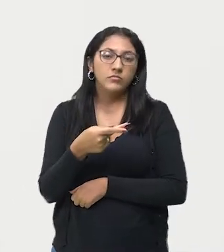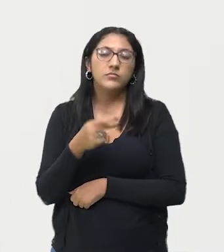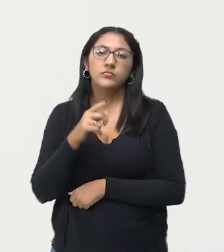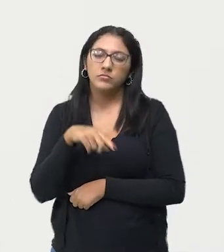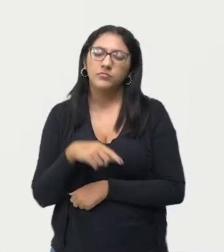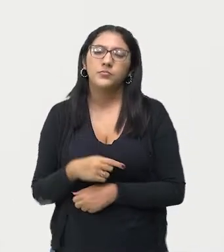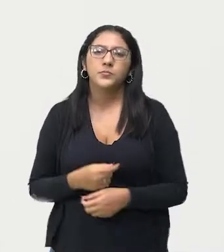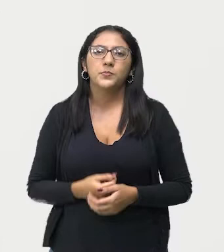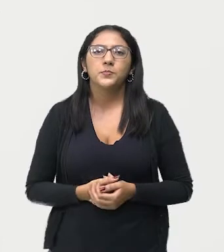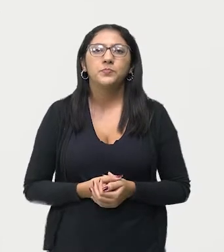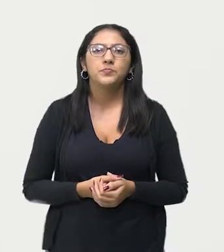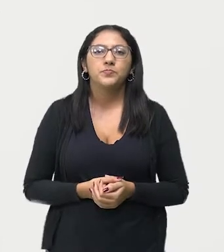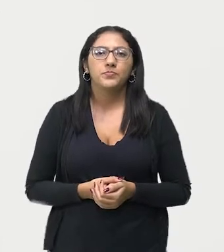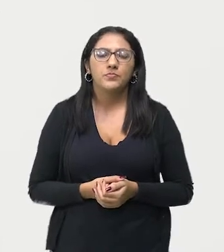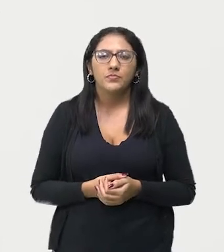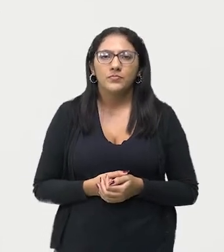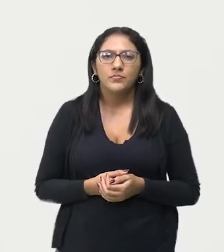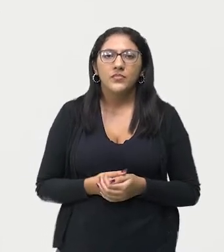ver, enfim, de